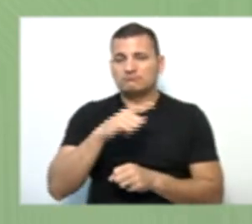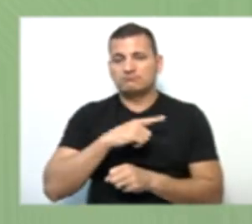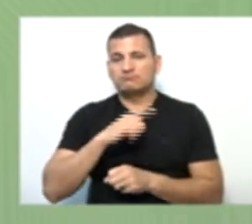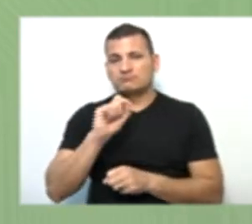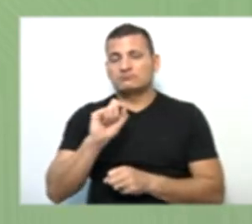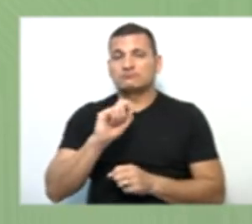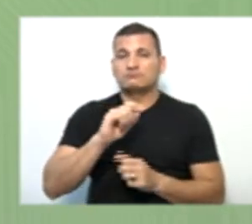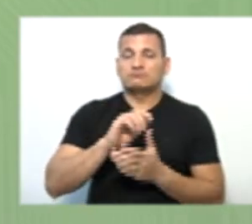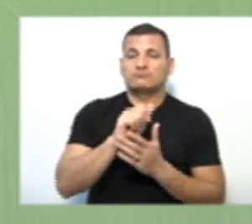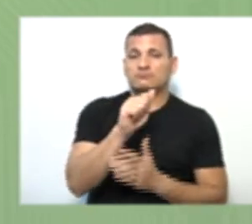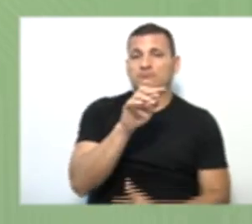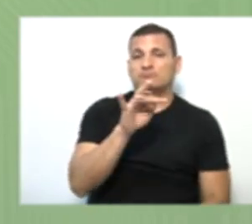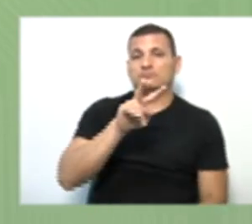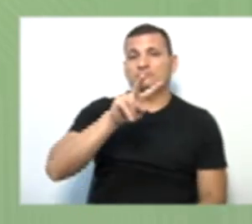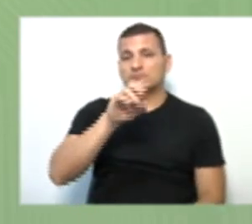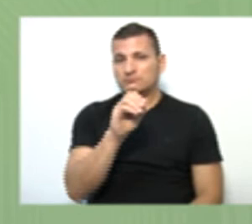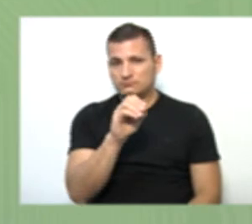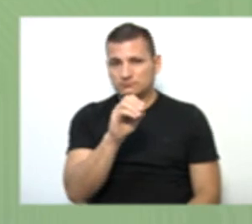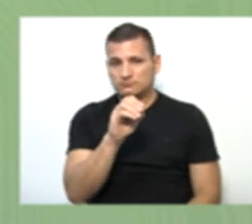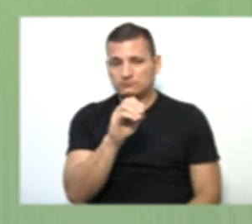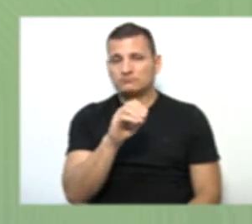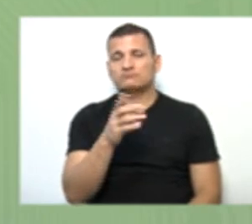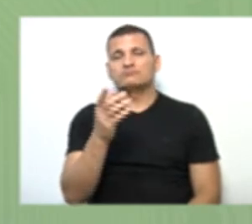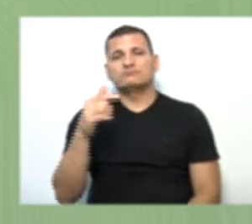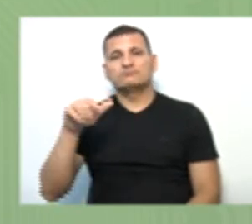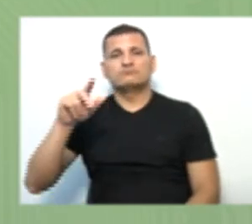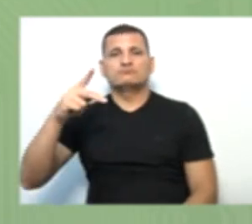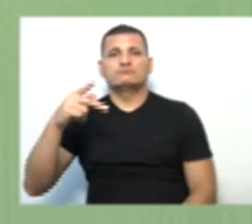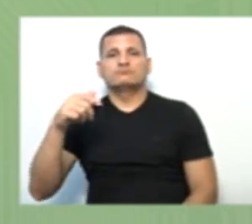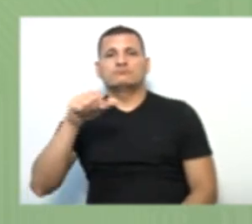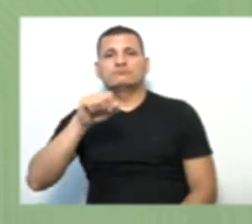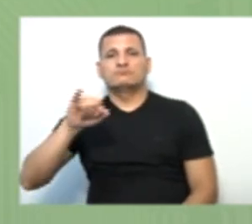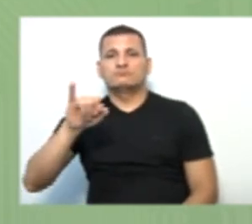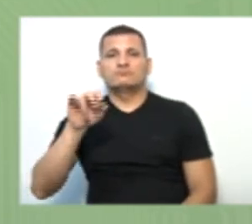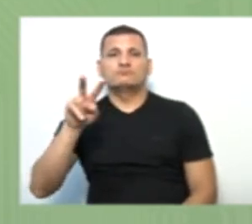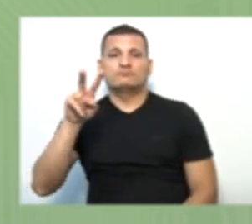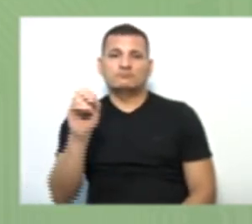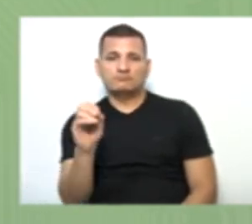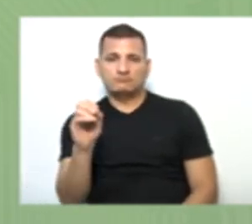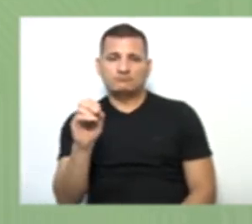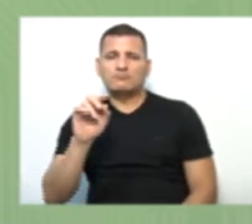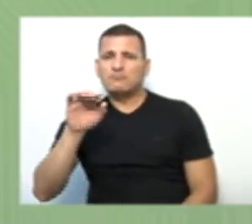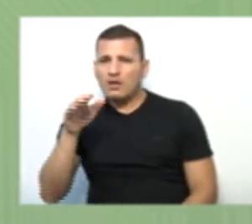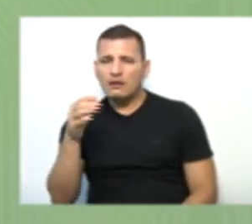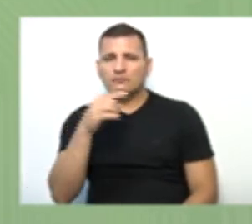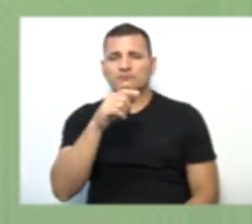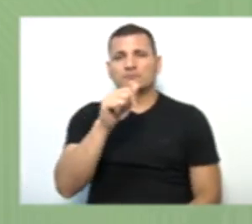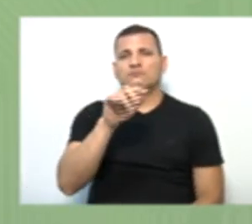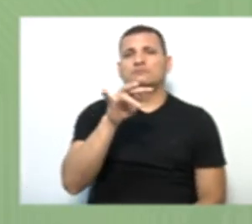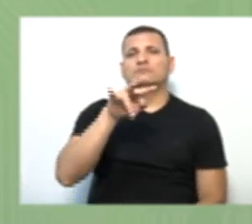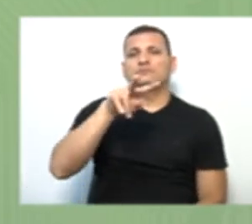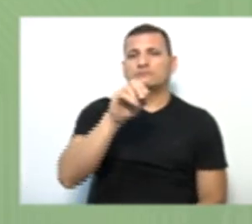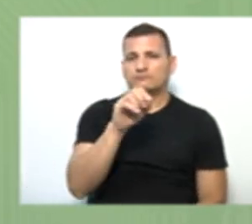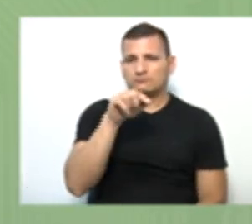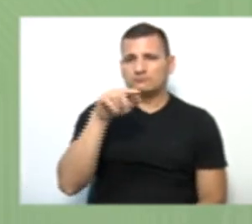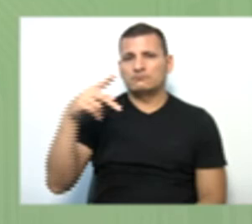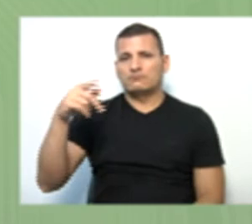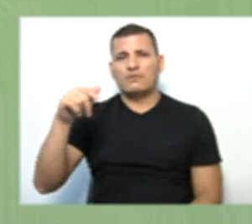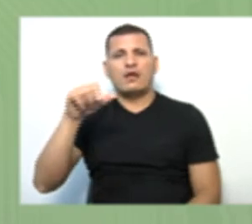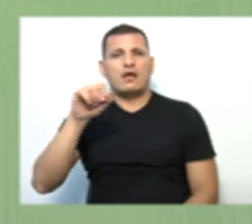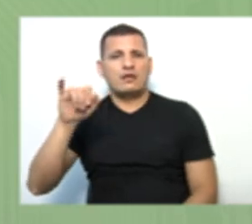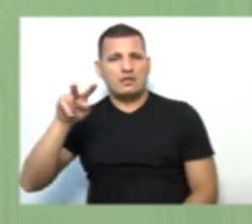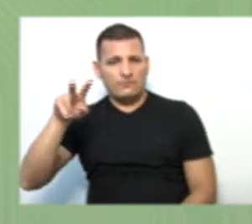ativo, né, e passivo. Mas esse ativo e passivo, ele vem uma